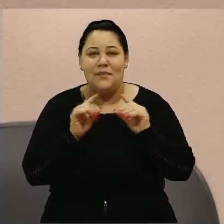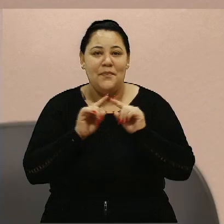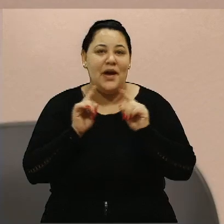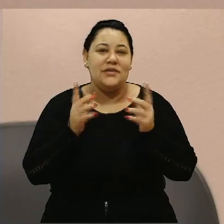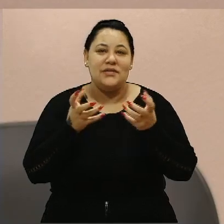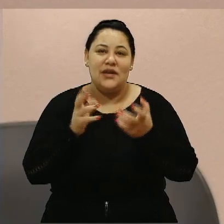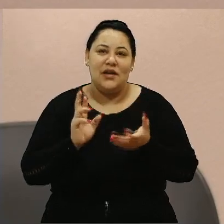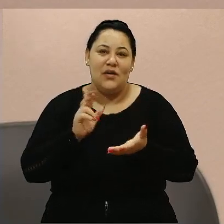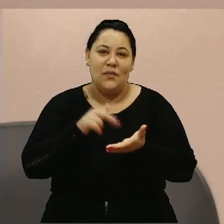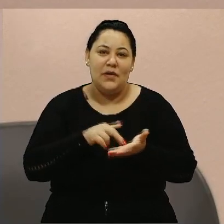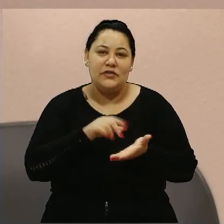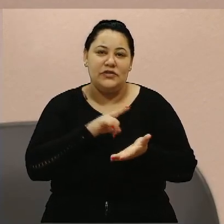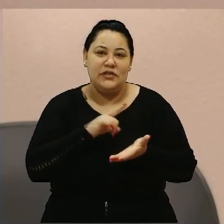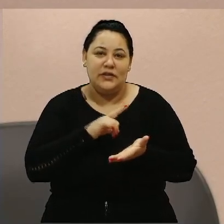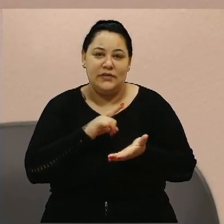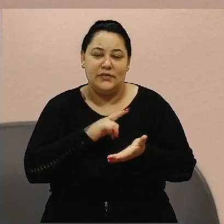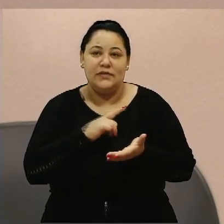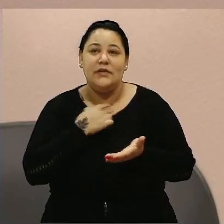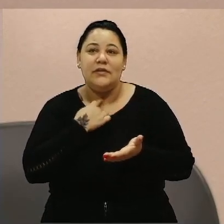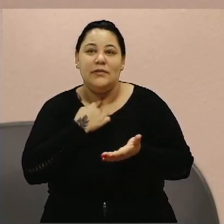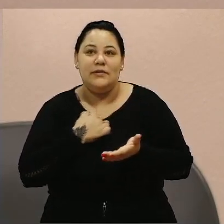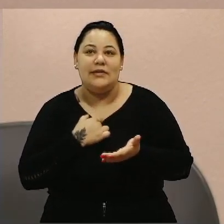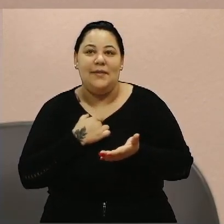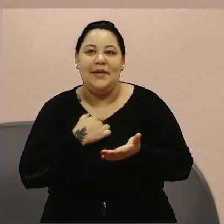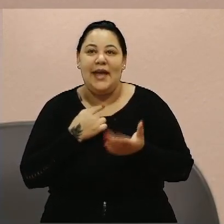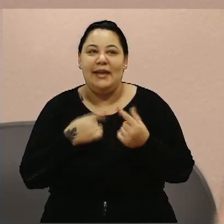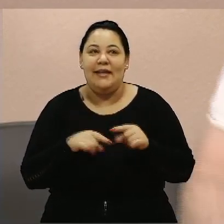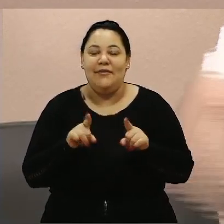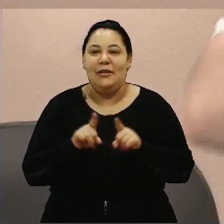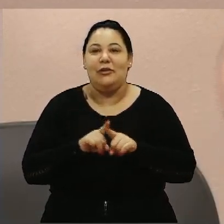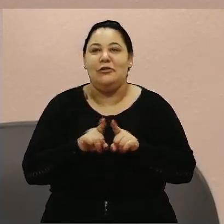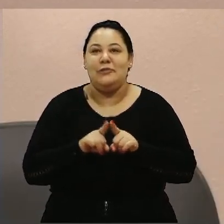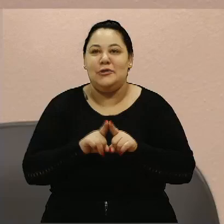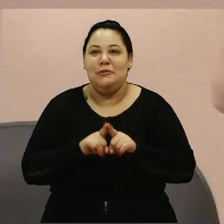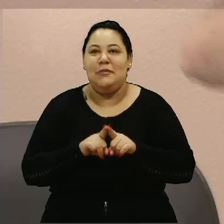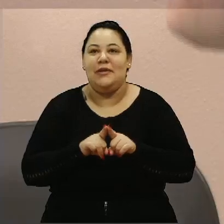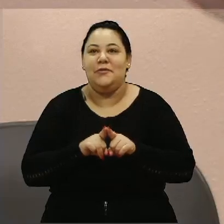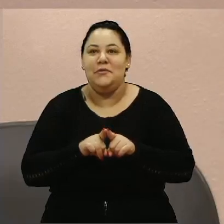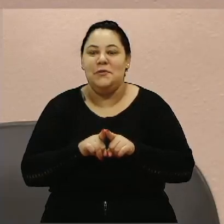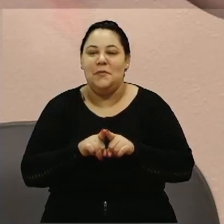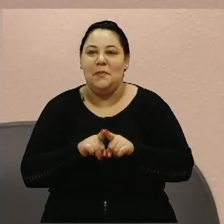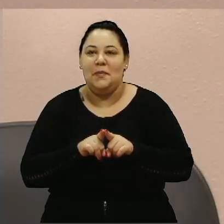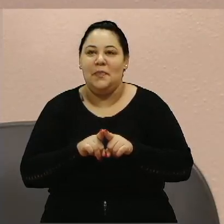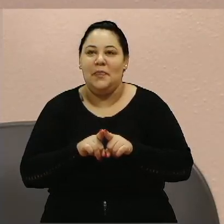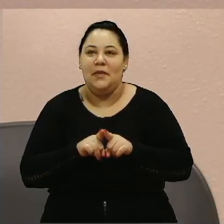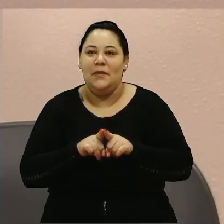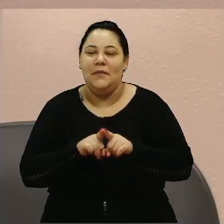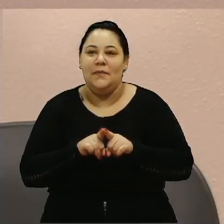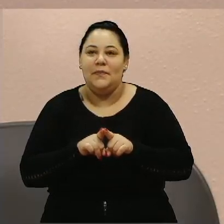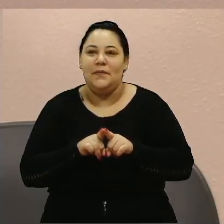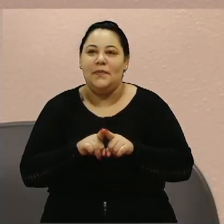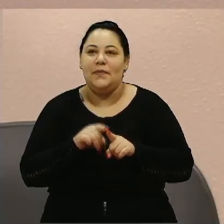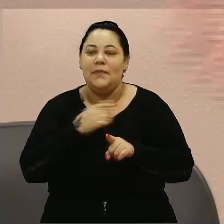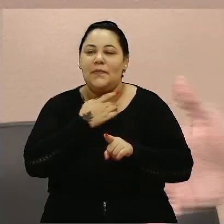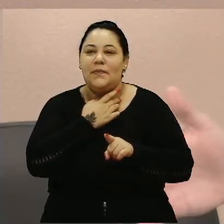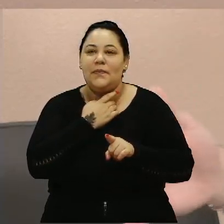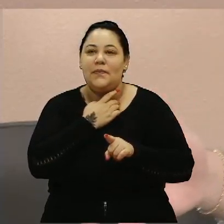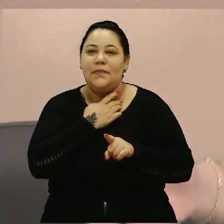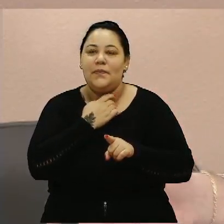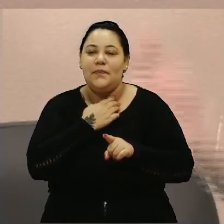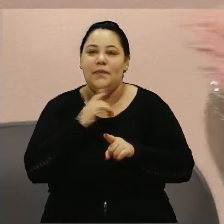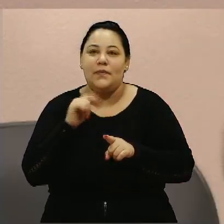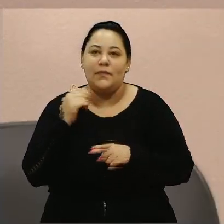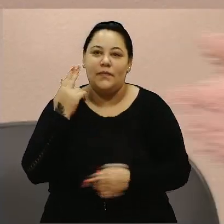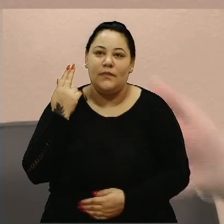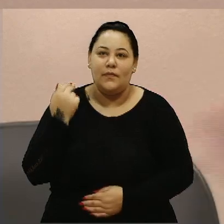essa vontade e quer, não vou dizer fazer gratuitamente, porque tem que pagar taxa para conseguir documento disso, documento daquilo, e é